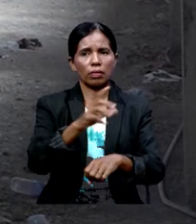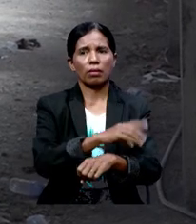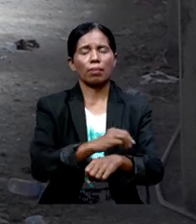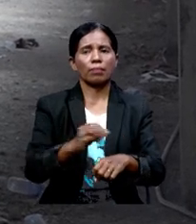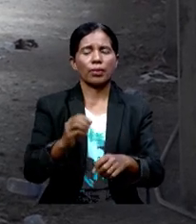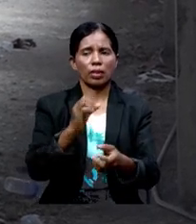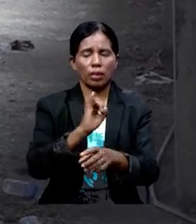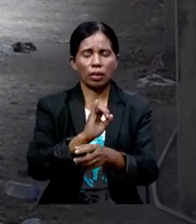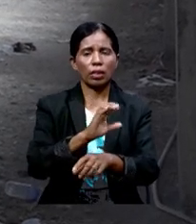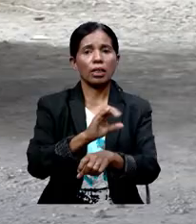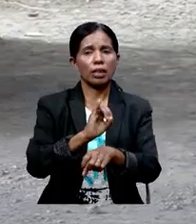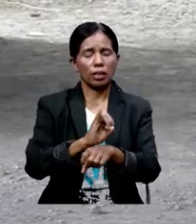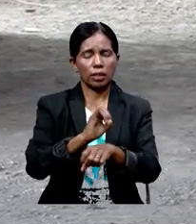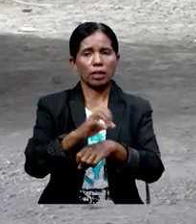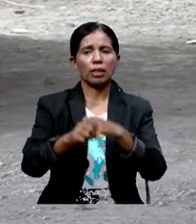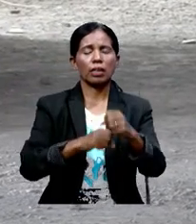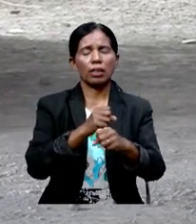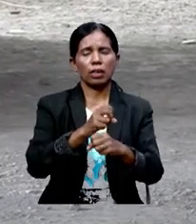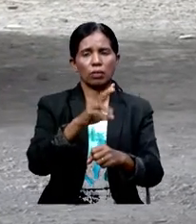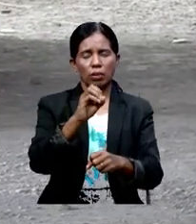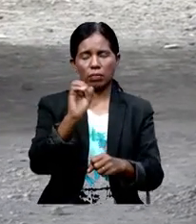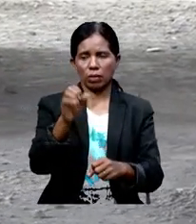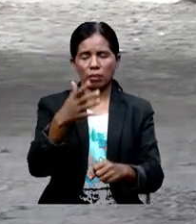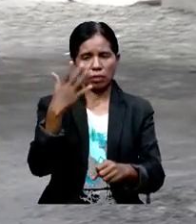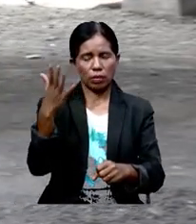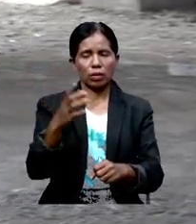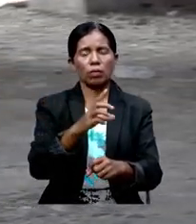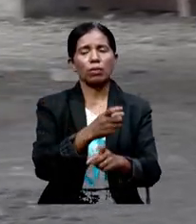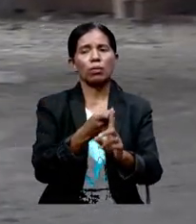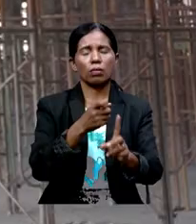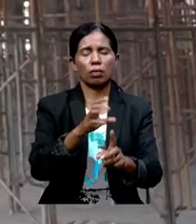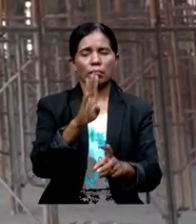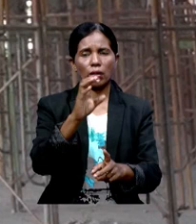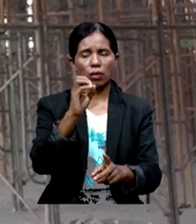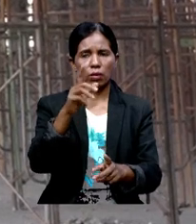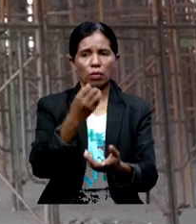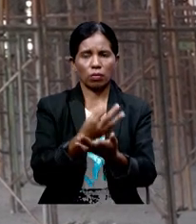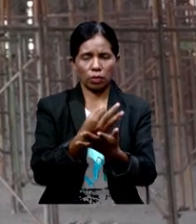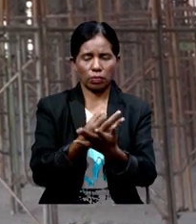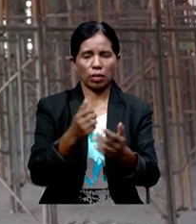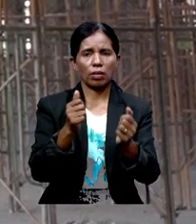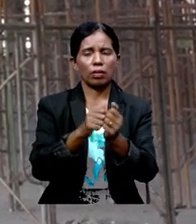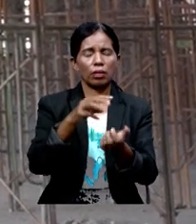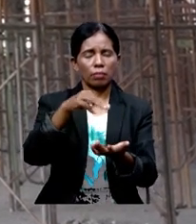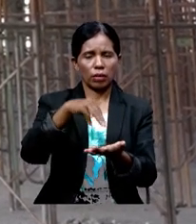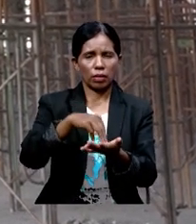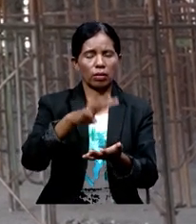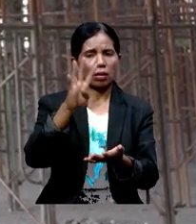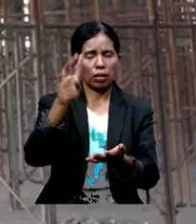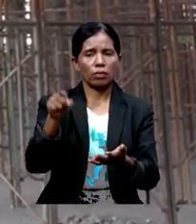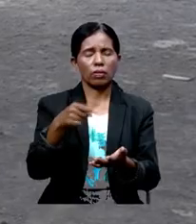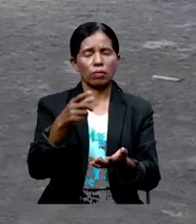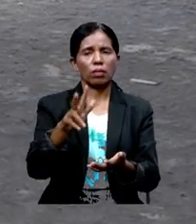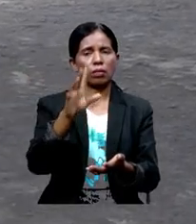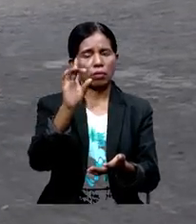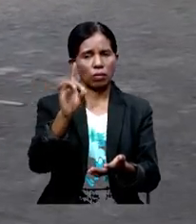São José Aimutin ha huia tinang riurosan rasen lima. Tuir bioki orçamento ba construção hamutu milhão hat virgula valu. Husi